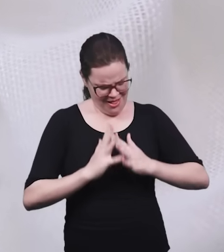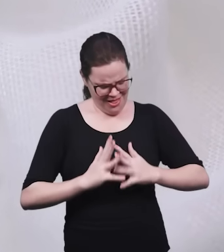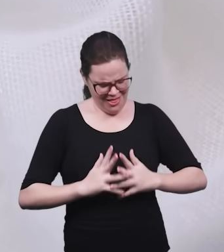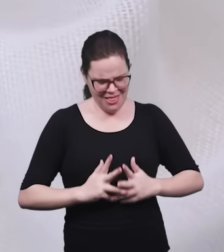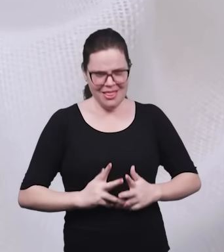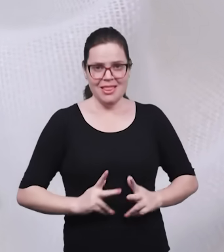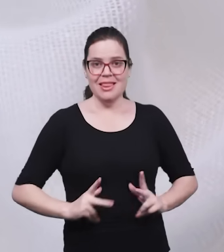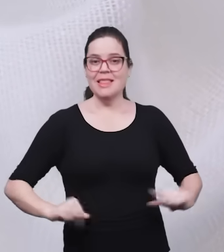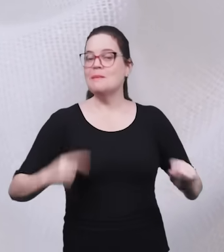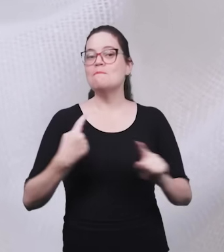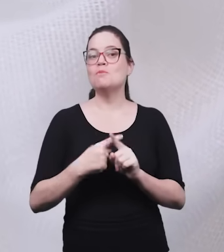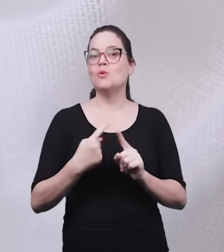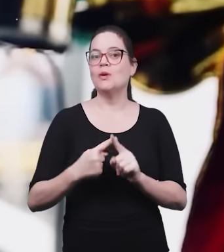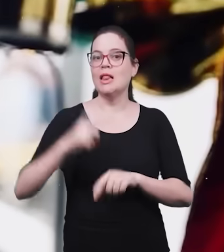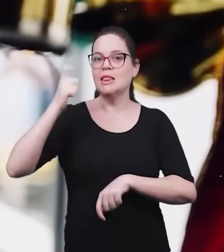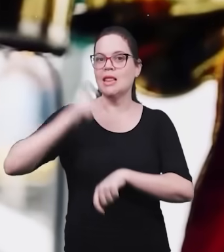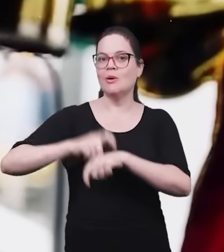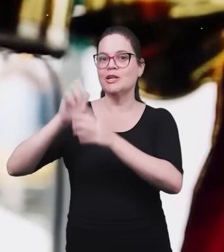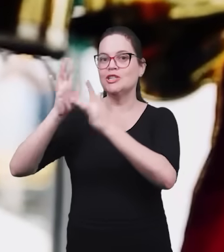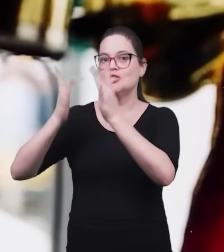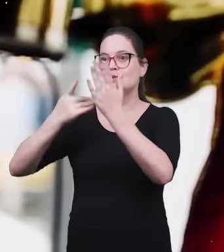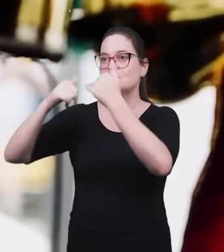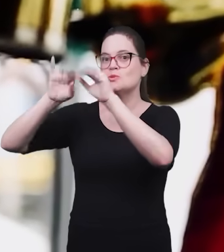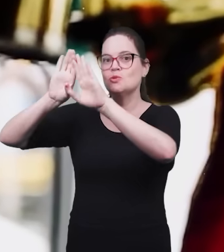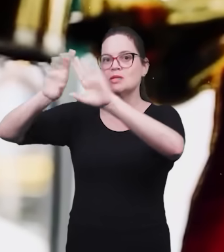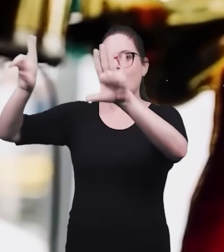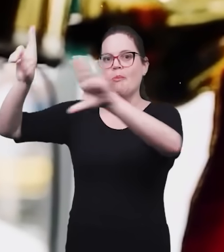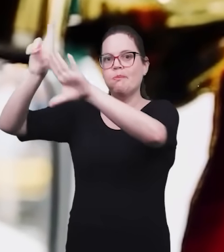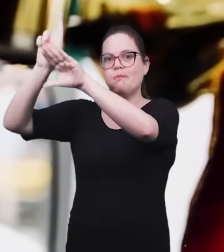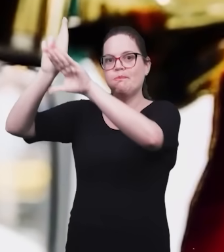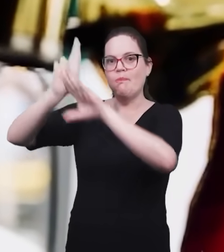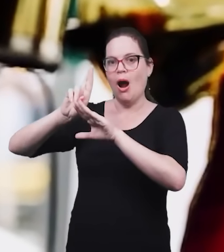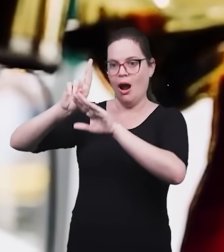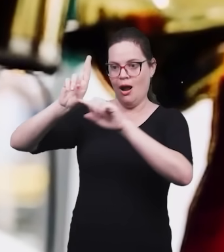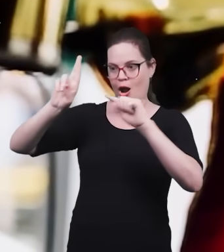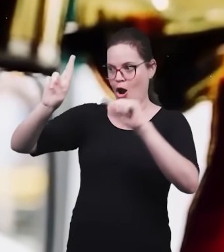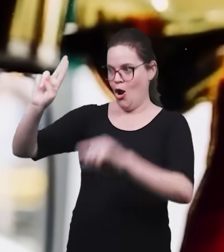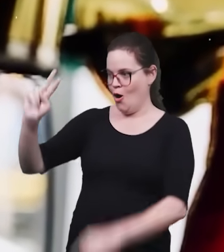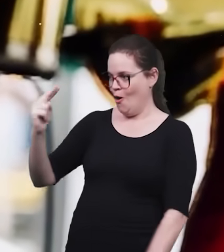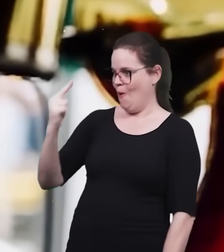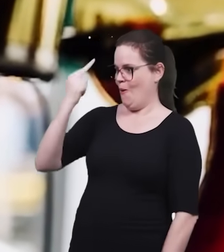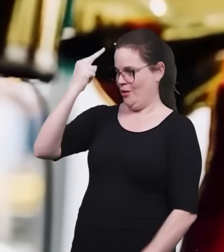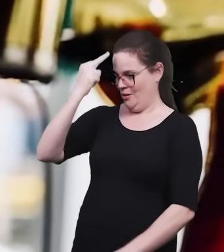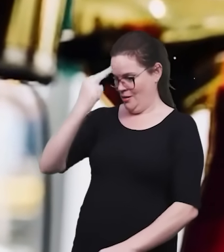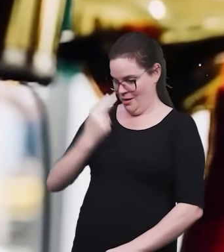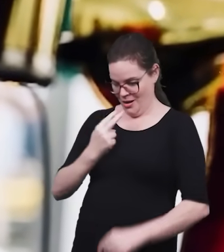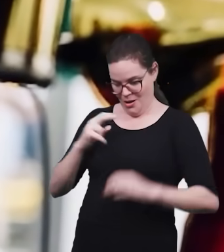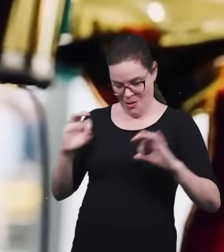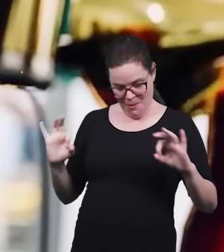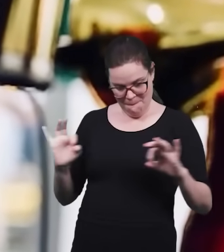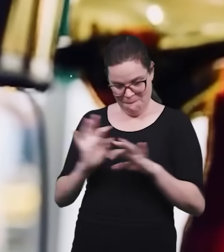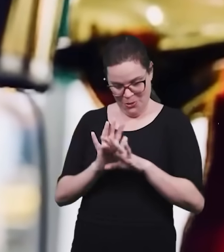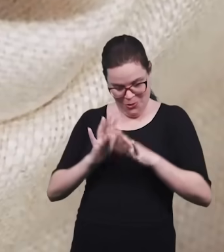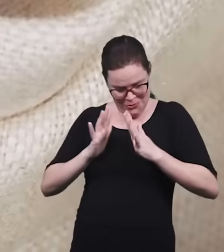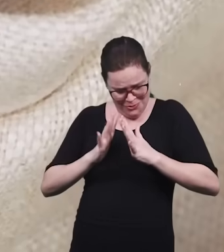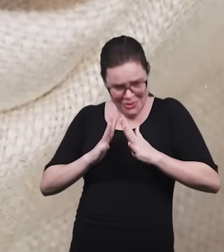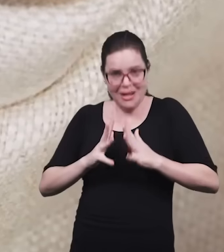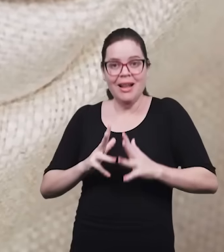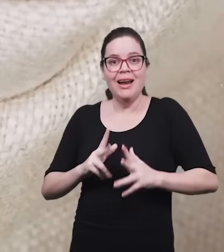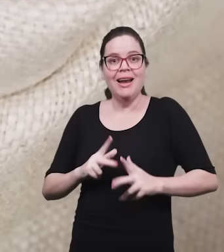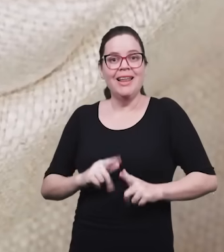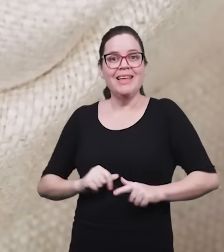no sangue do Cordeiro. Quando Jesus vier naquele grande